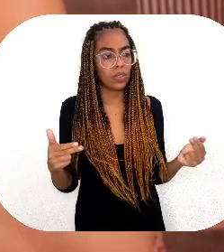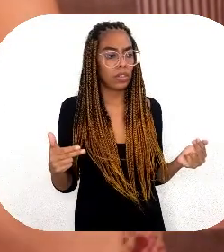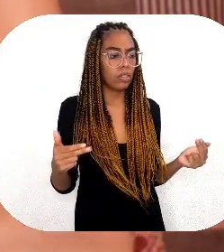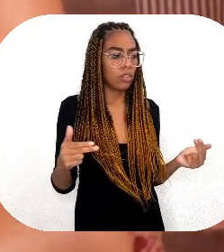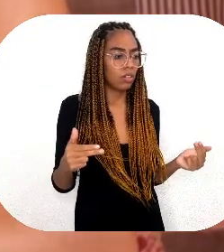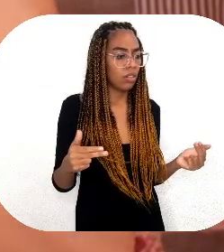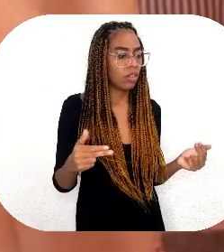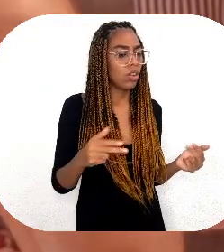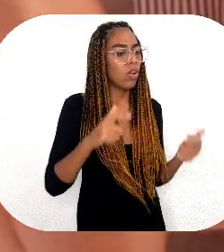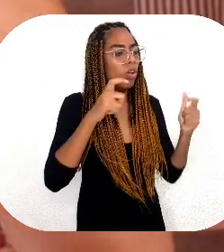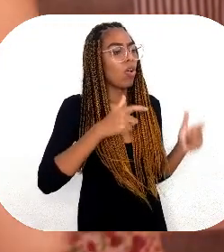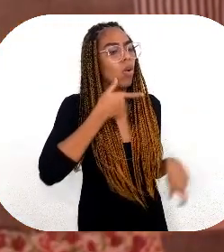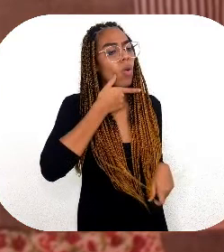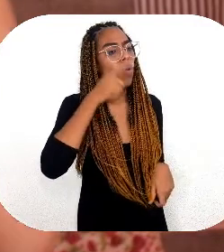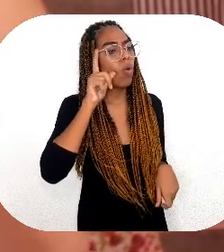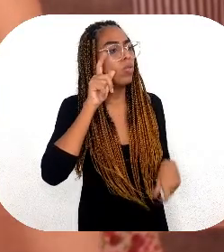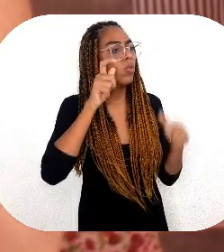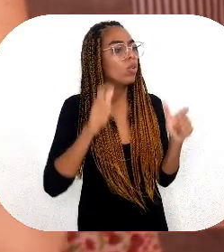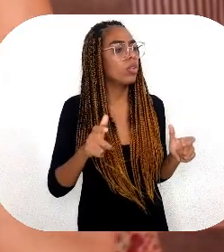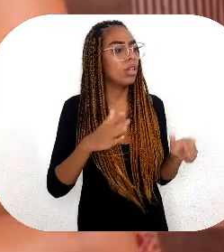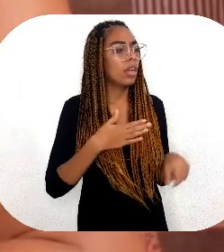Gê, vamos, mas peraí, deixa eu só resolver um negócio.